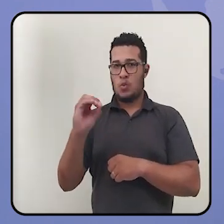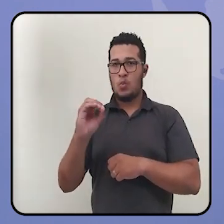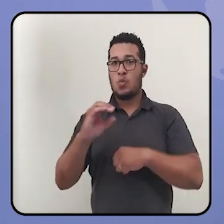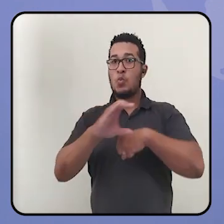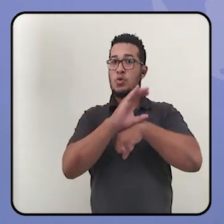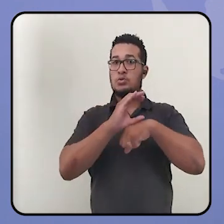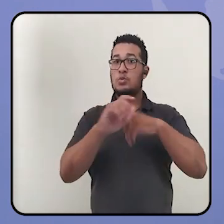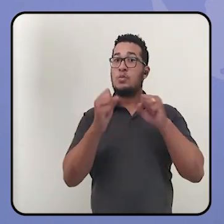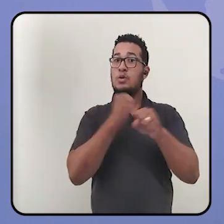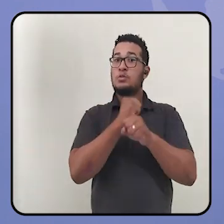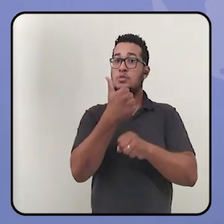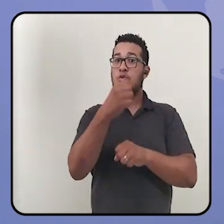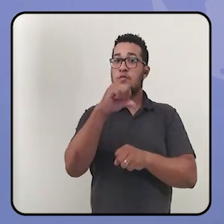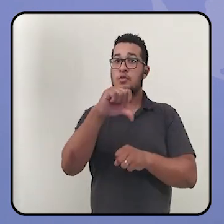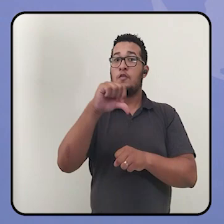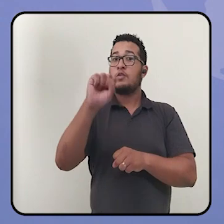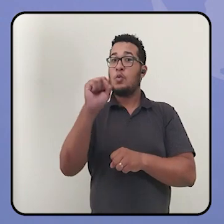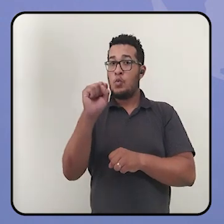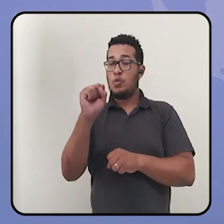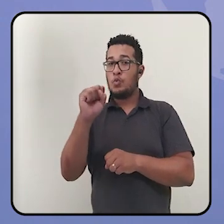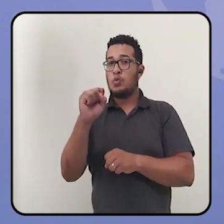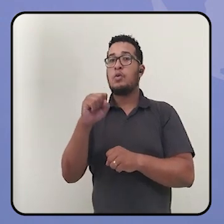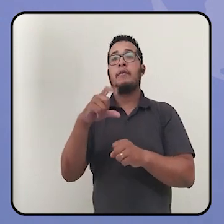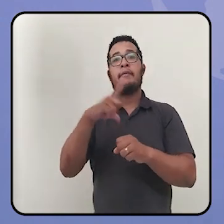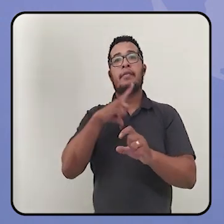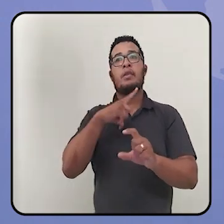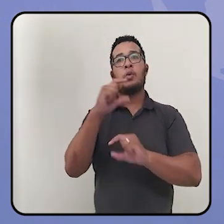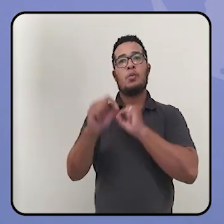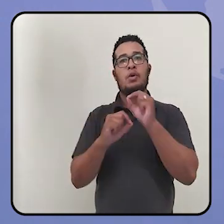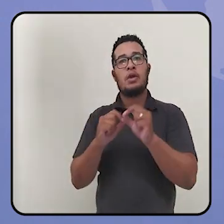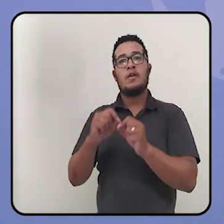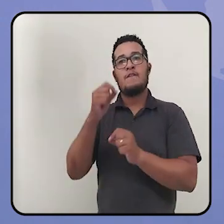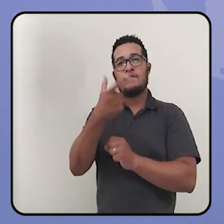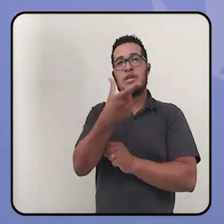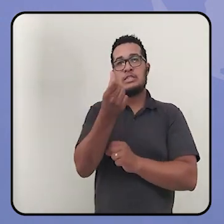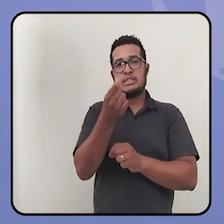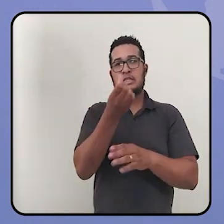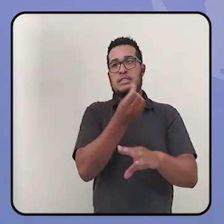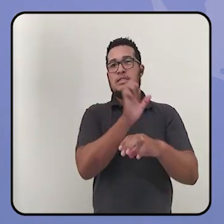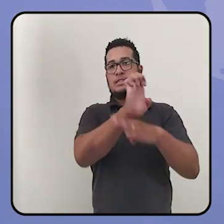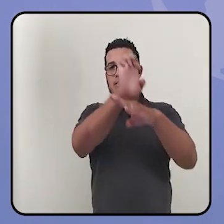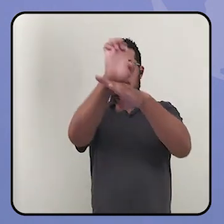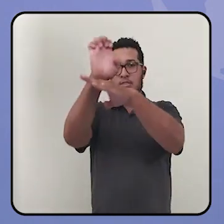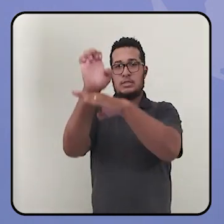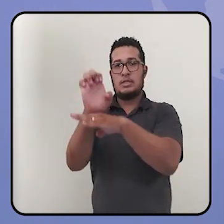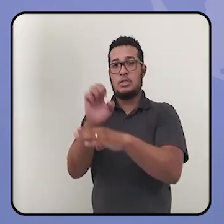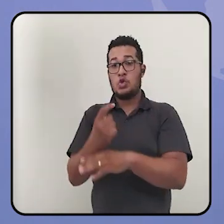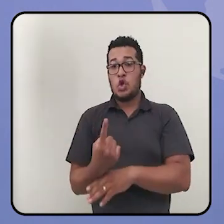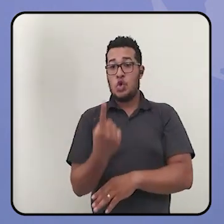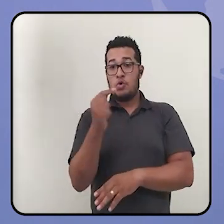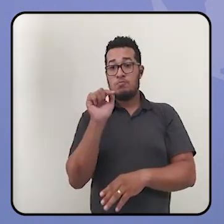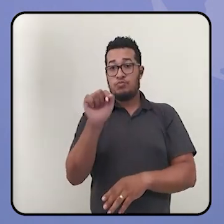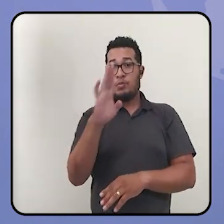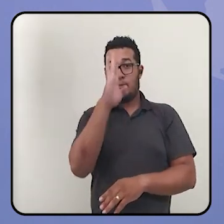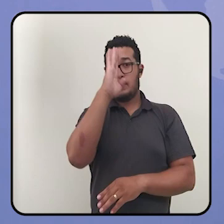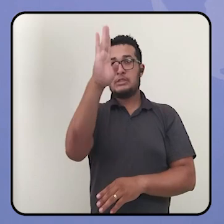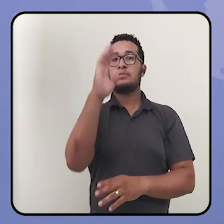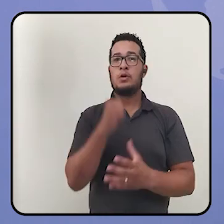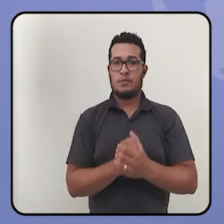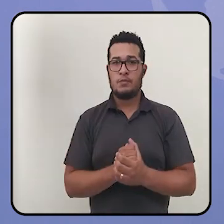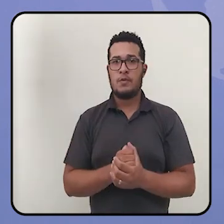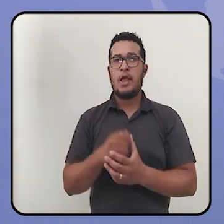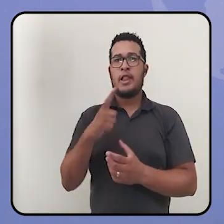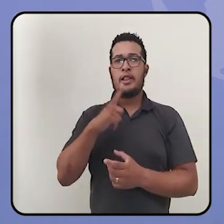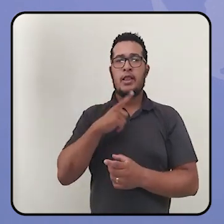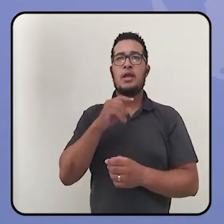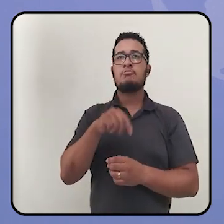física, ou seja, ela é uma pessoa parada. Então, na pré-história, sedentária era a pessoa parada na